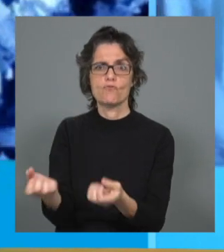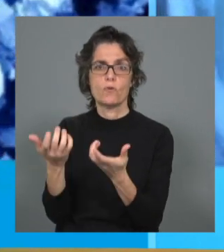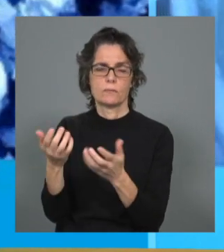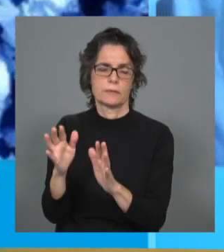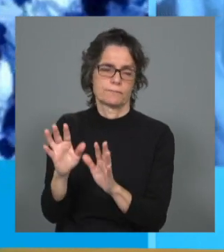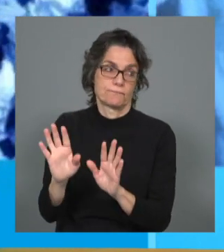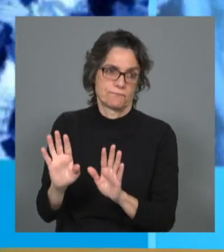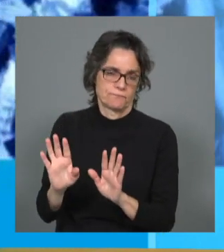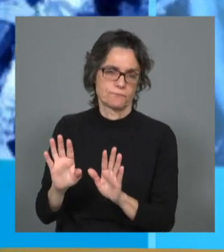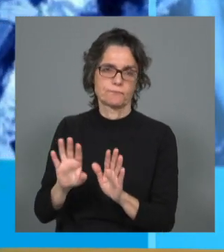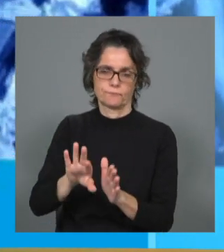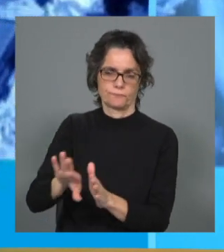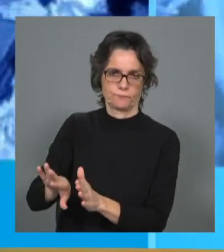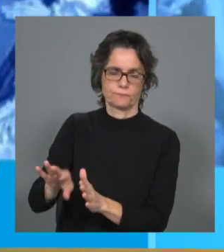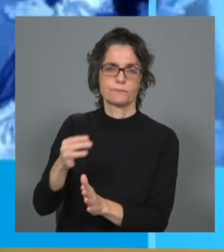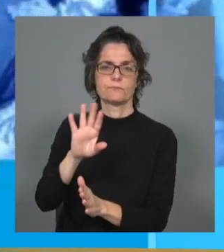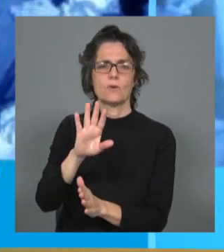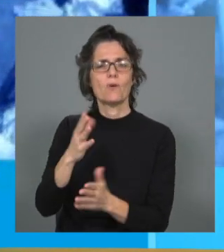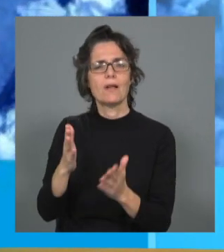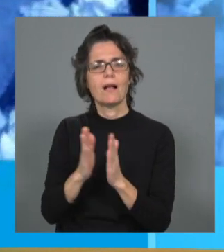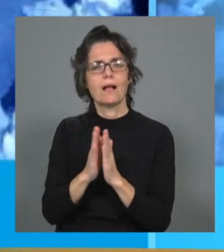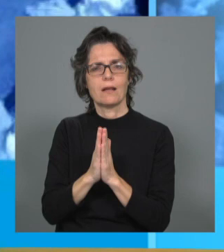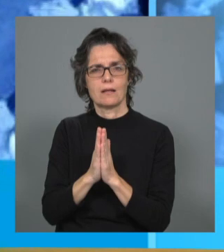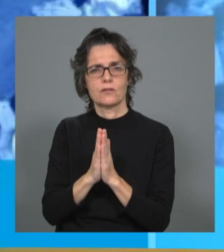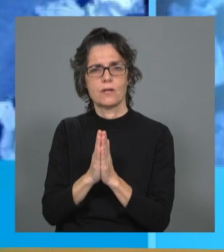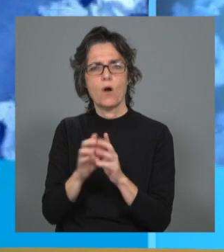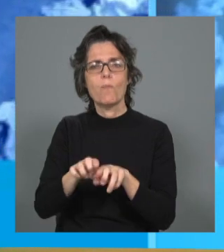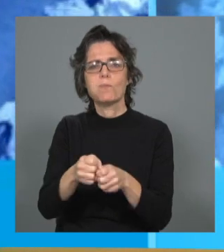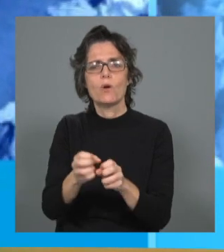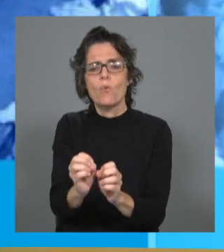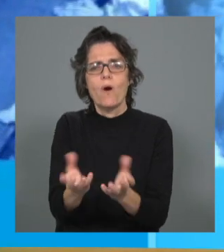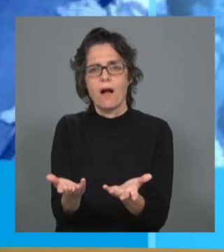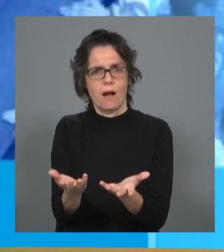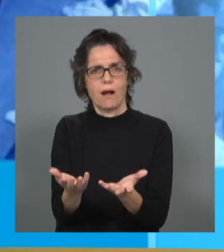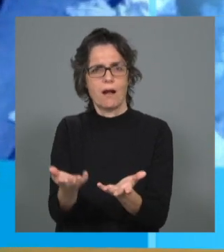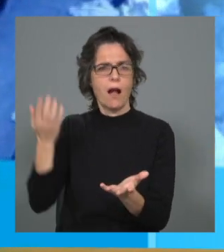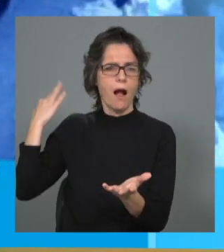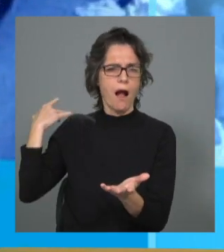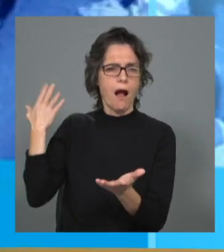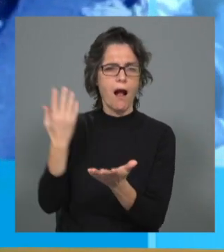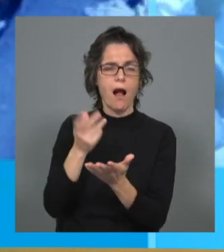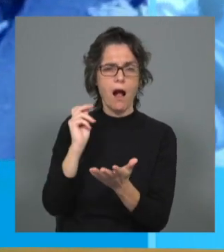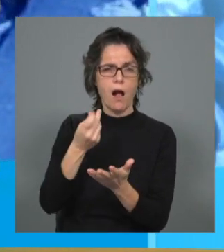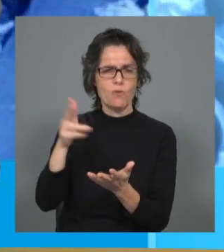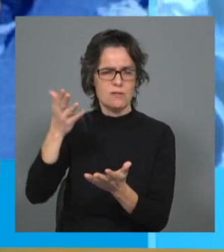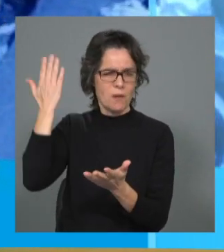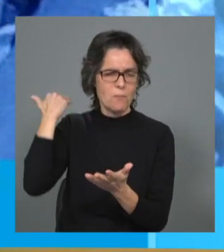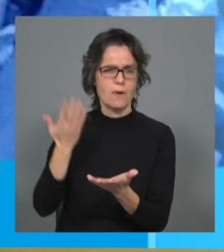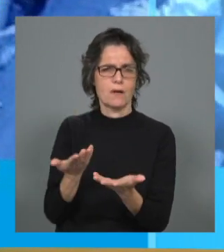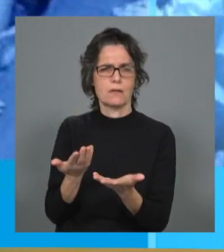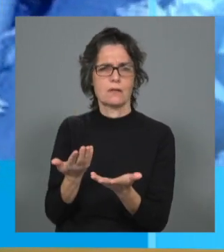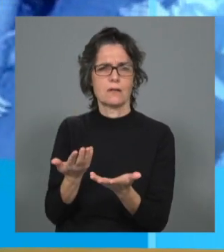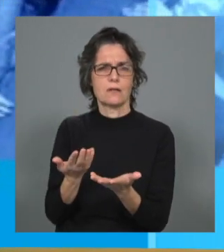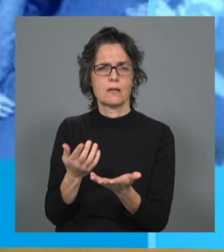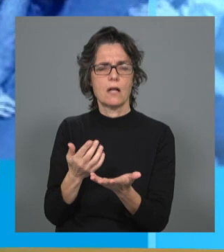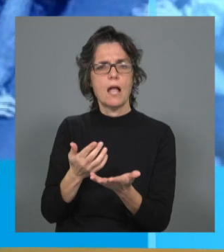A Igreja não tem um partido político, porque a Igreja, desde há 100 anos, ou mais de 100 anos, tem uma postura